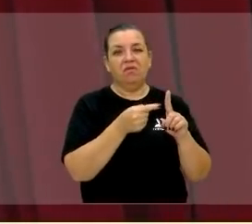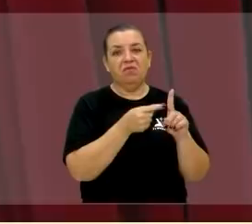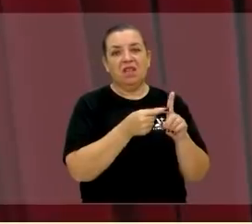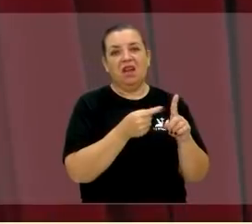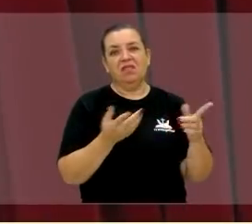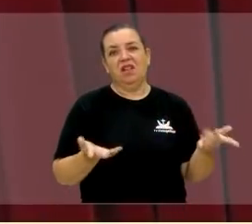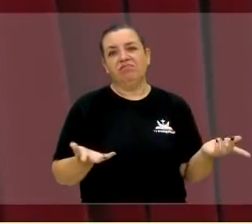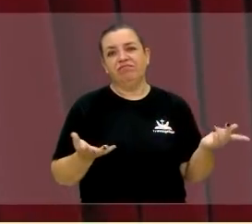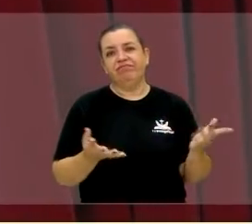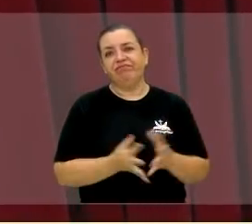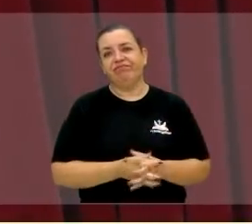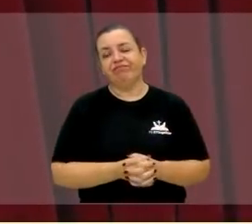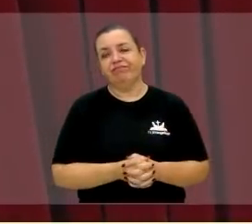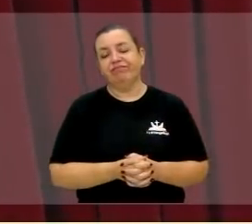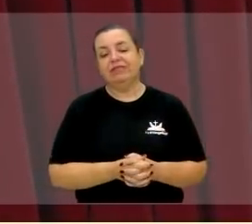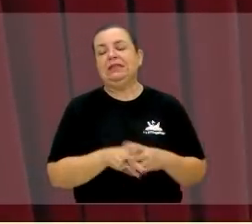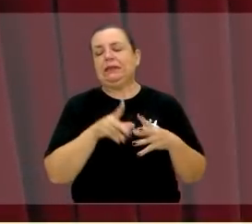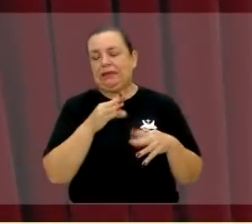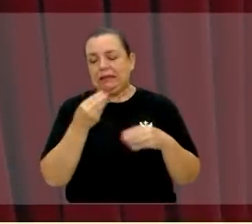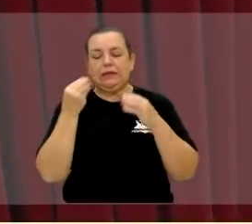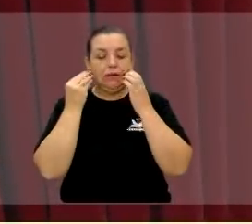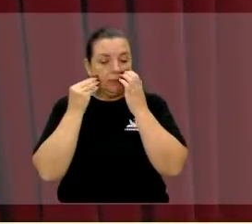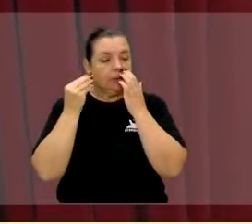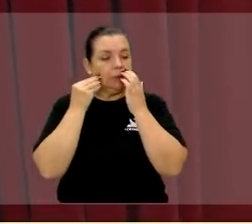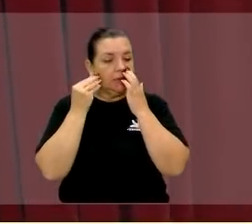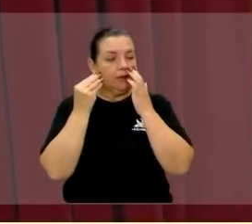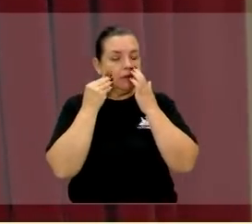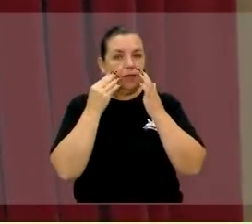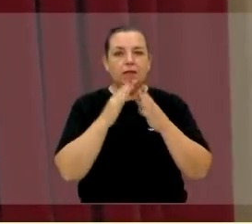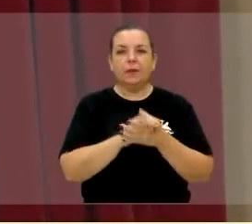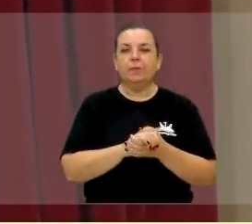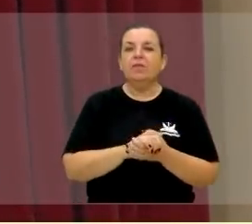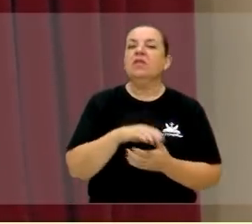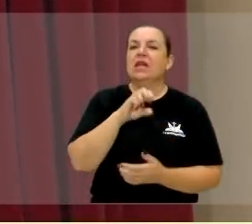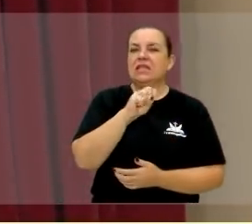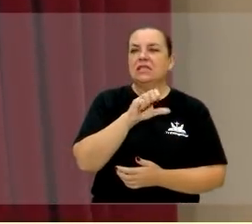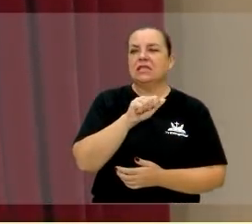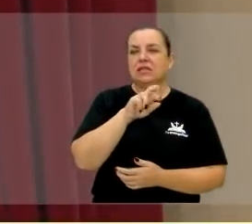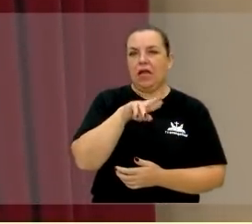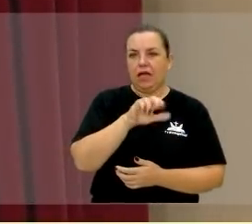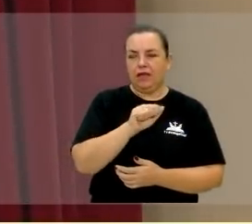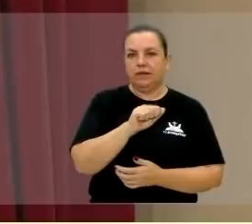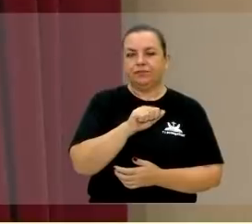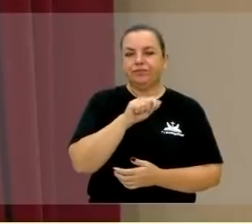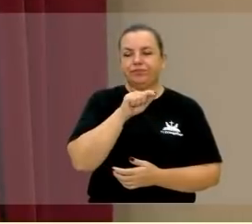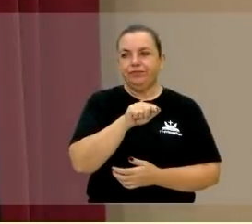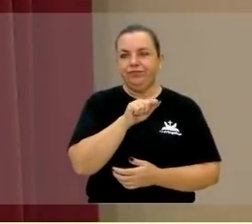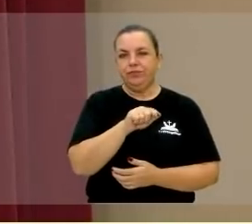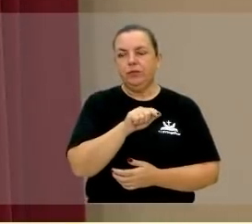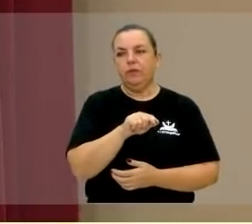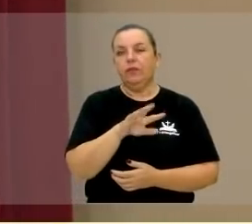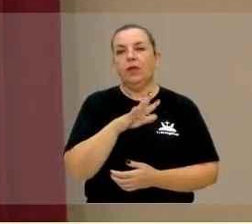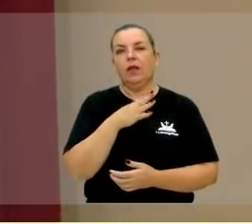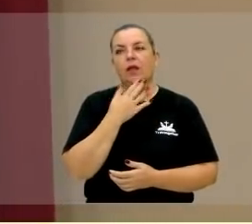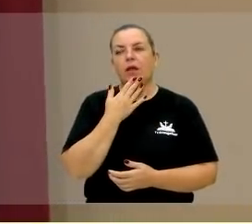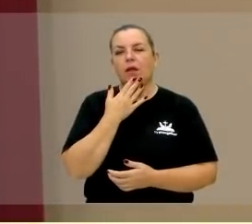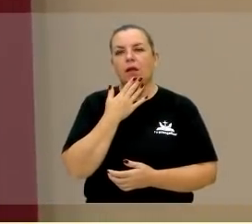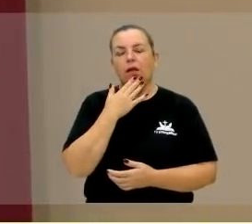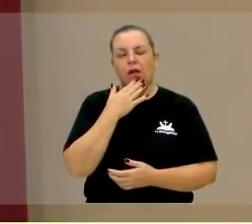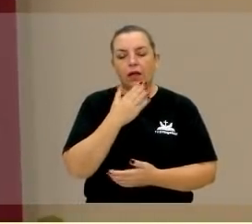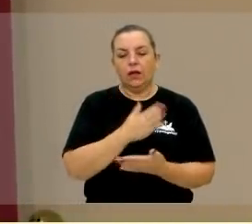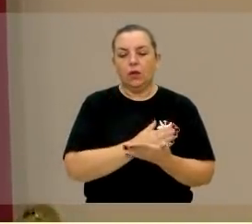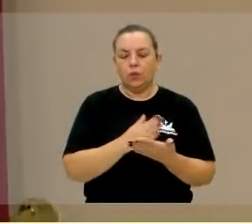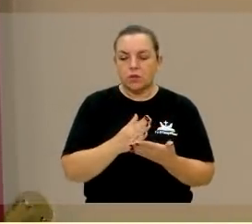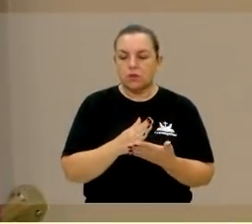ali eles tentaram. Sarai, que tomou a iniciativa, que é Sara. Para quem